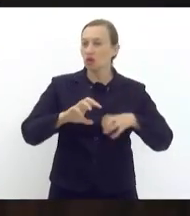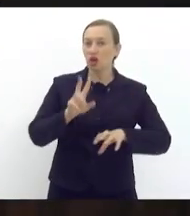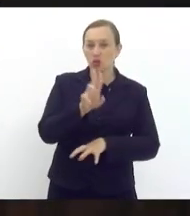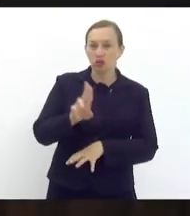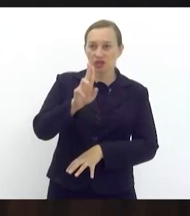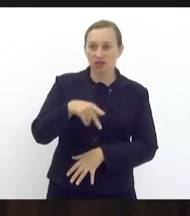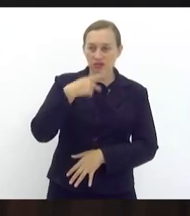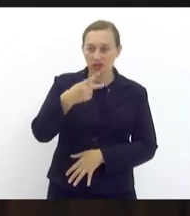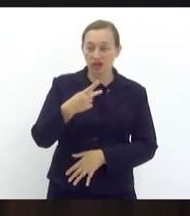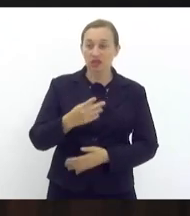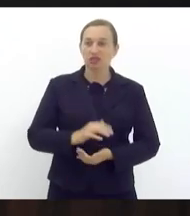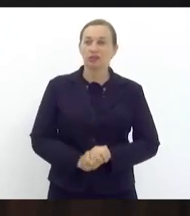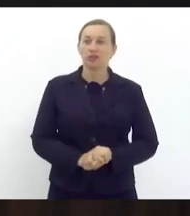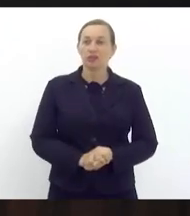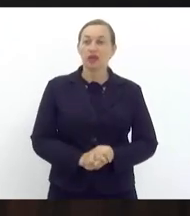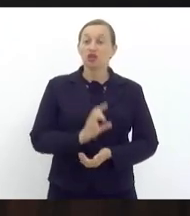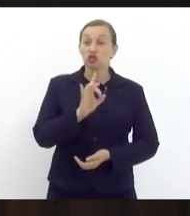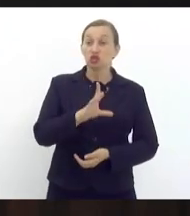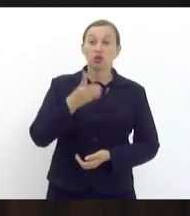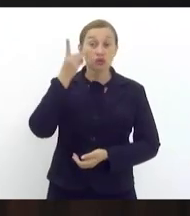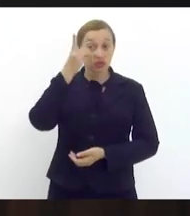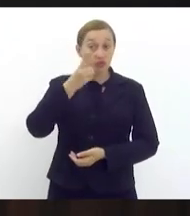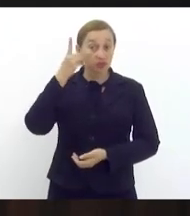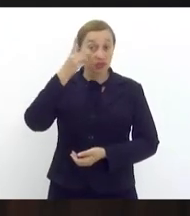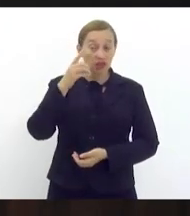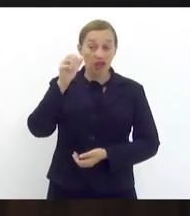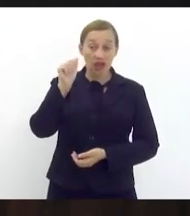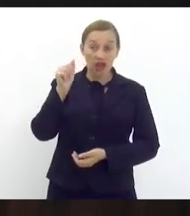palavra. Apenas o deputado